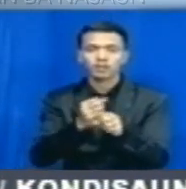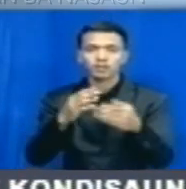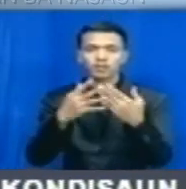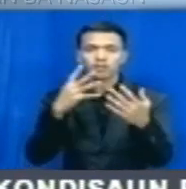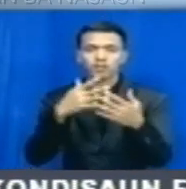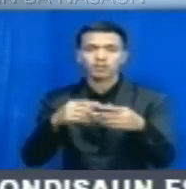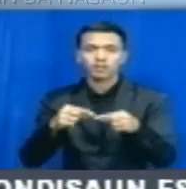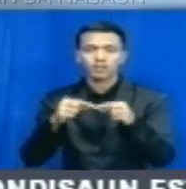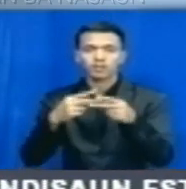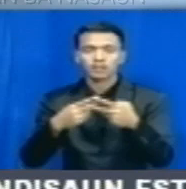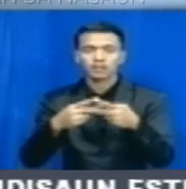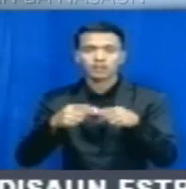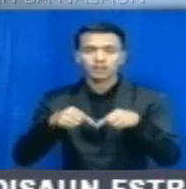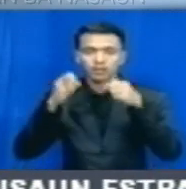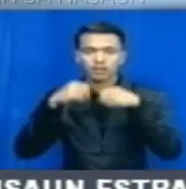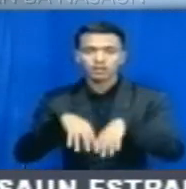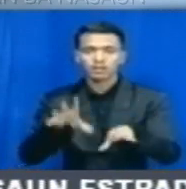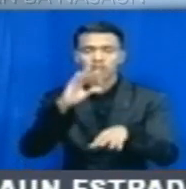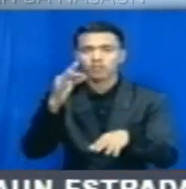no Demploto Budutasi.